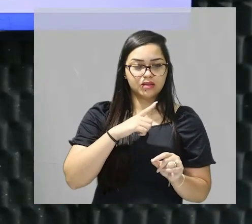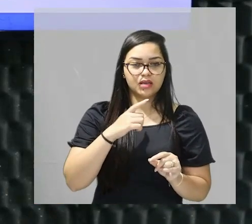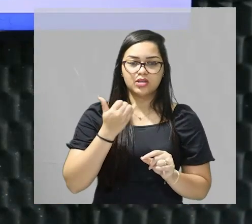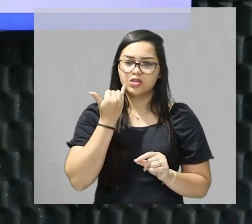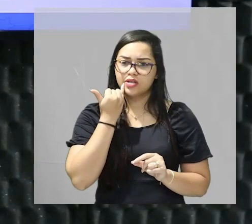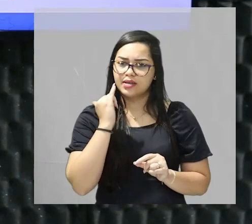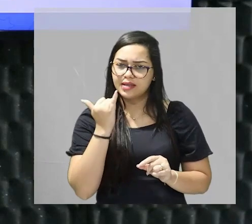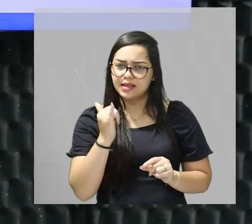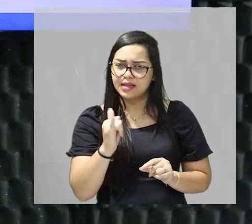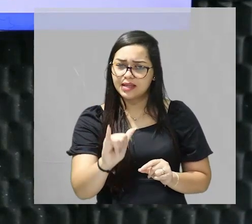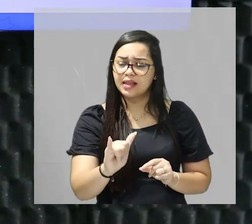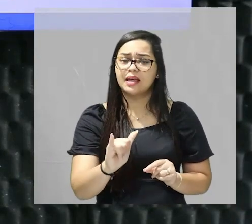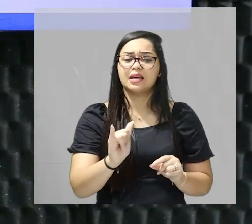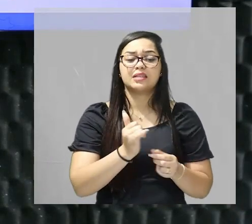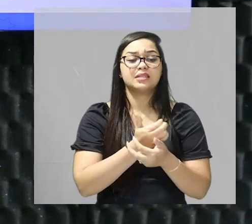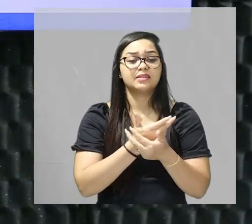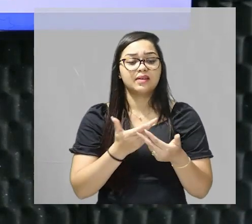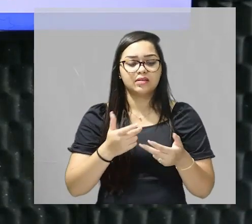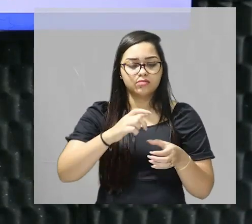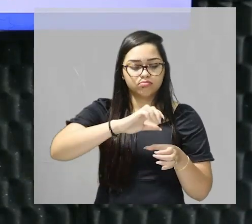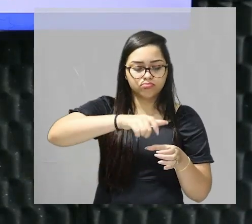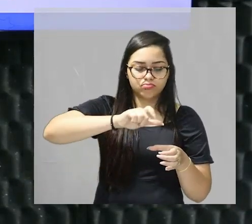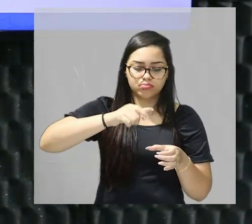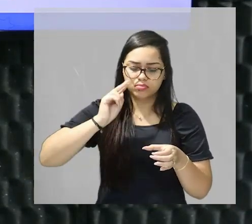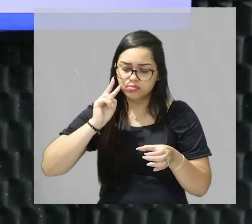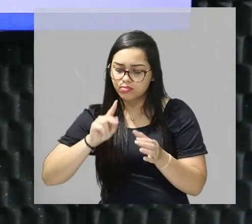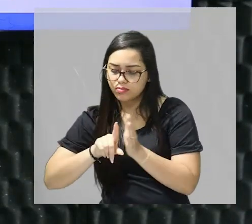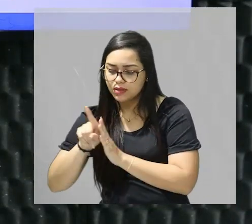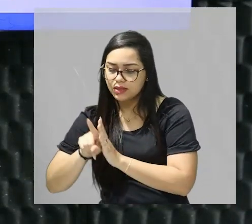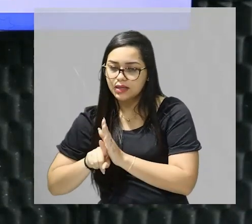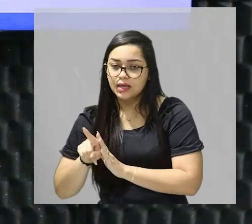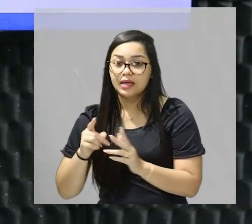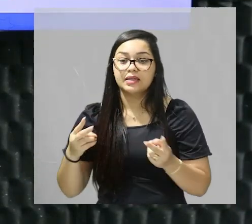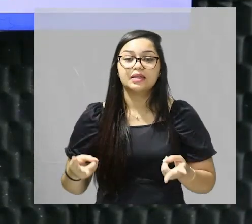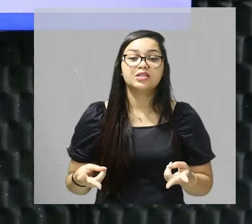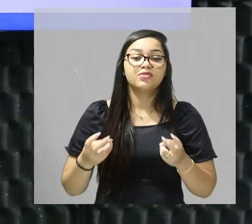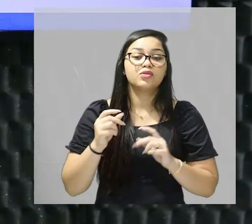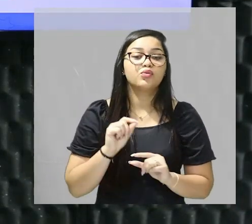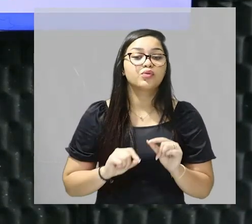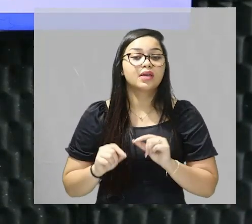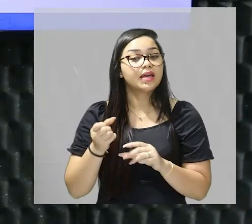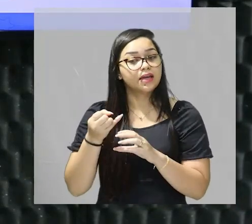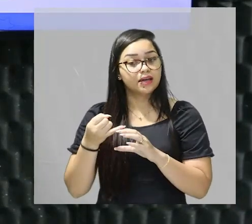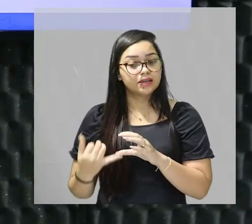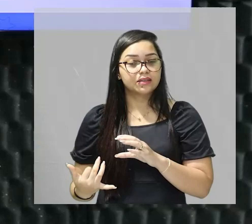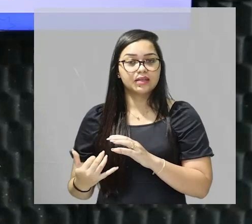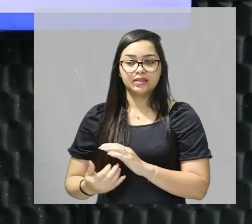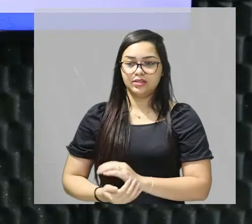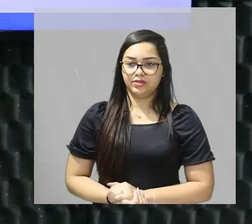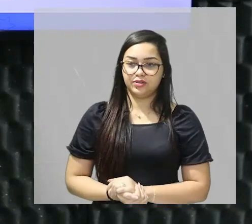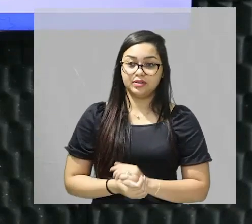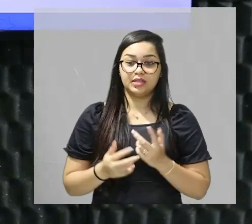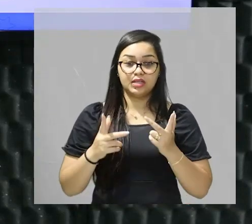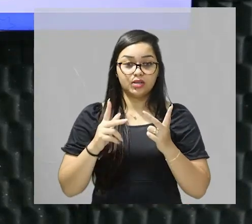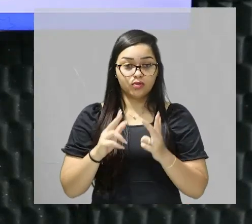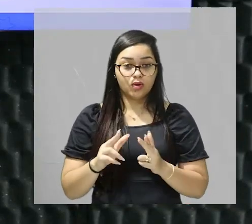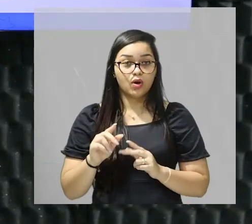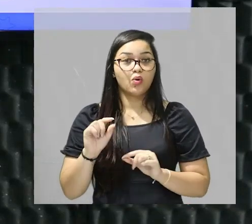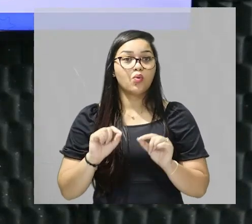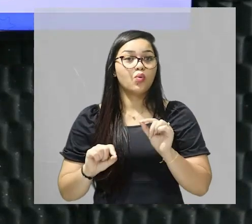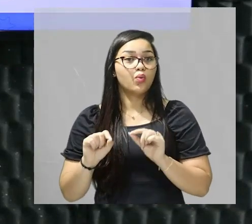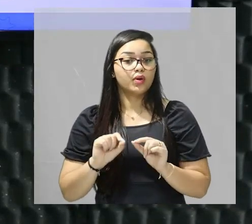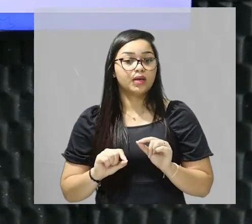elétrica de certas amostras, foram identificadas características conforme o estado